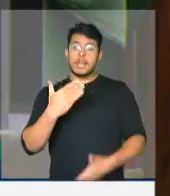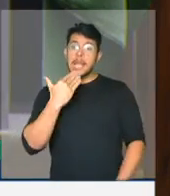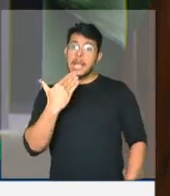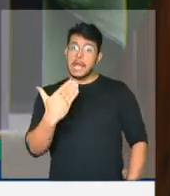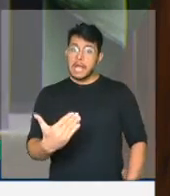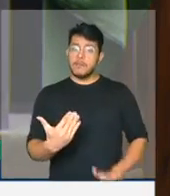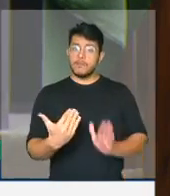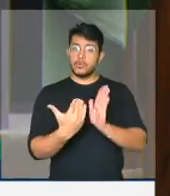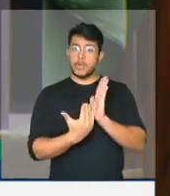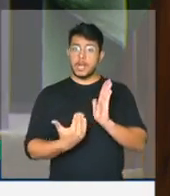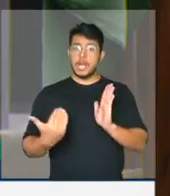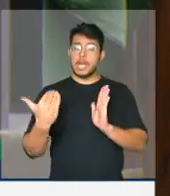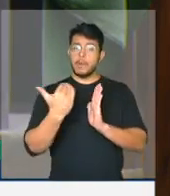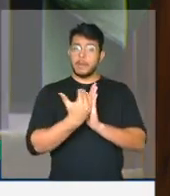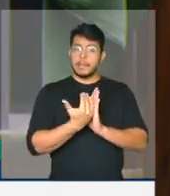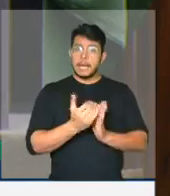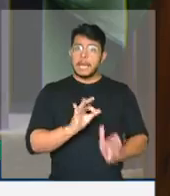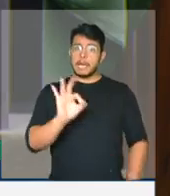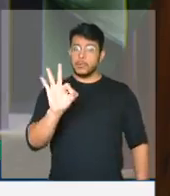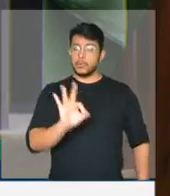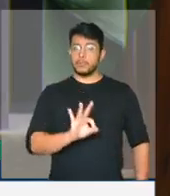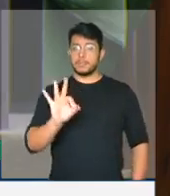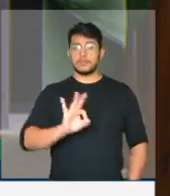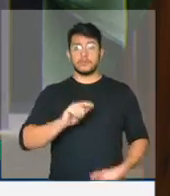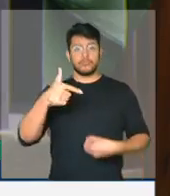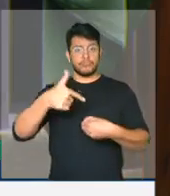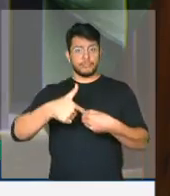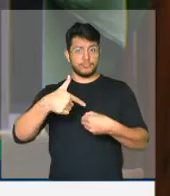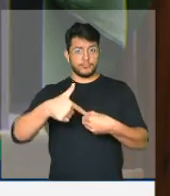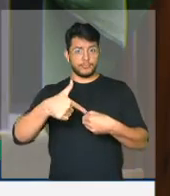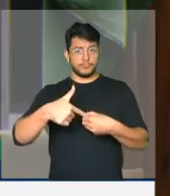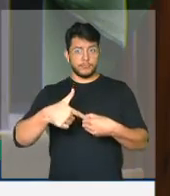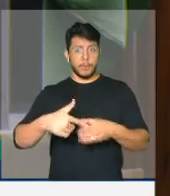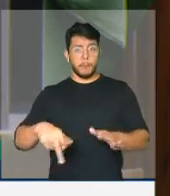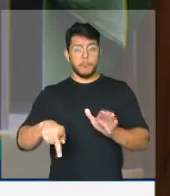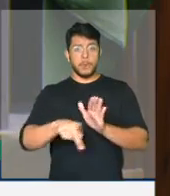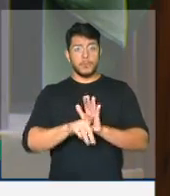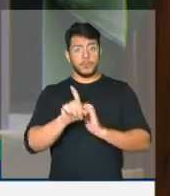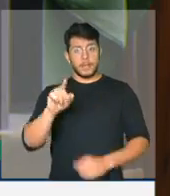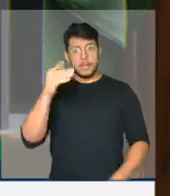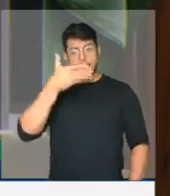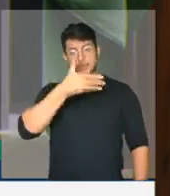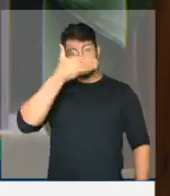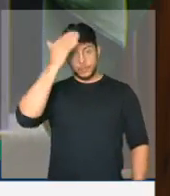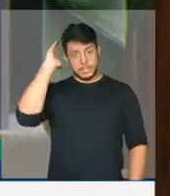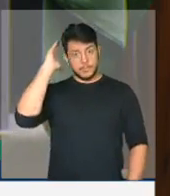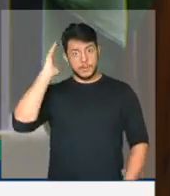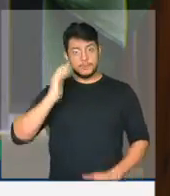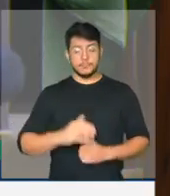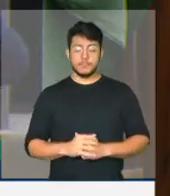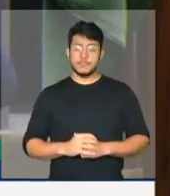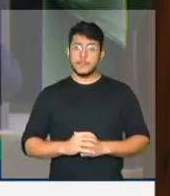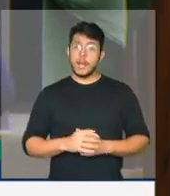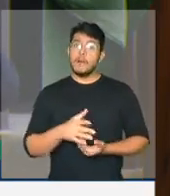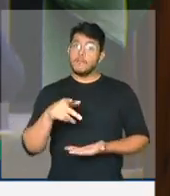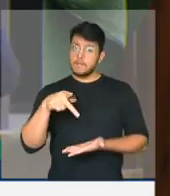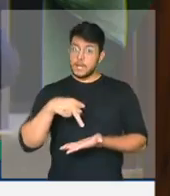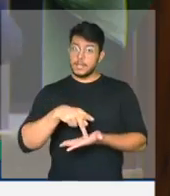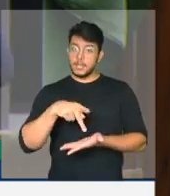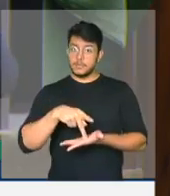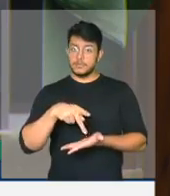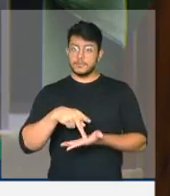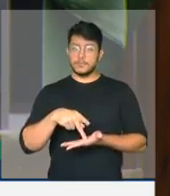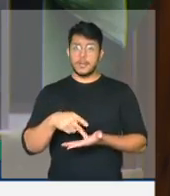dos combustíveis do decreto feito pelo Temer. É isso mesmo, datado agora